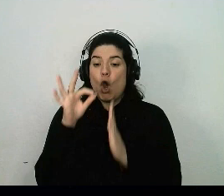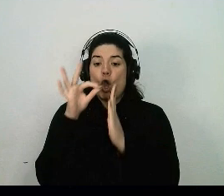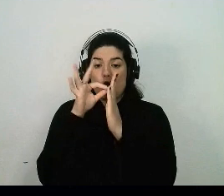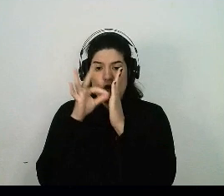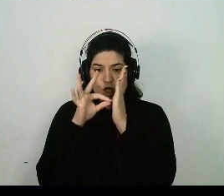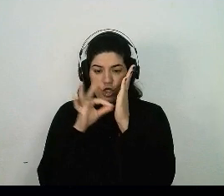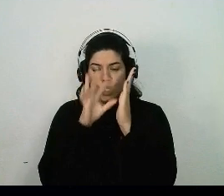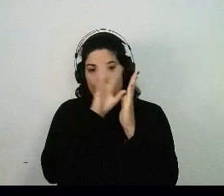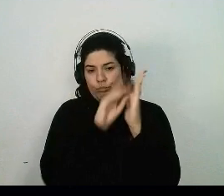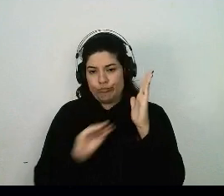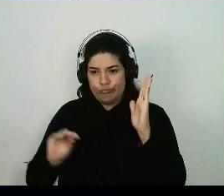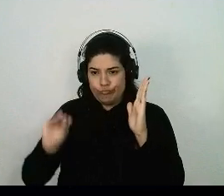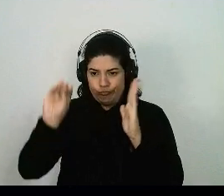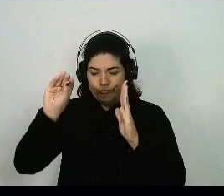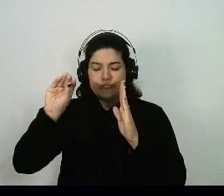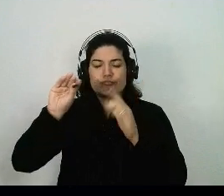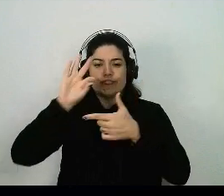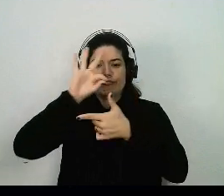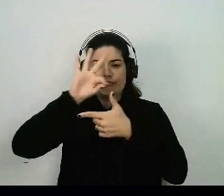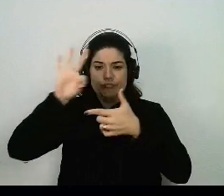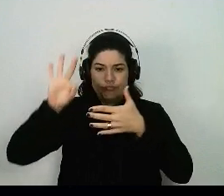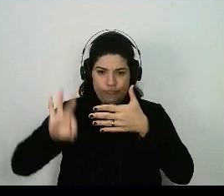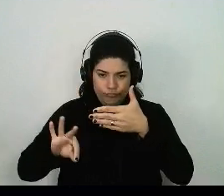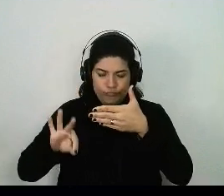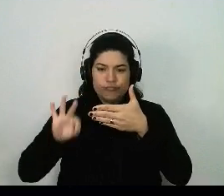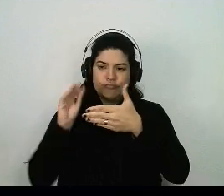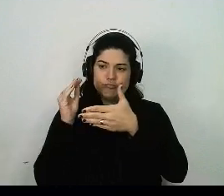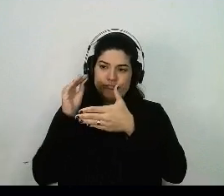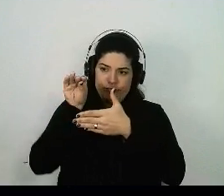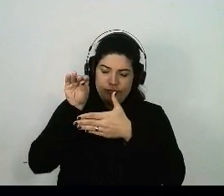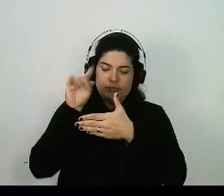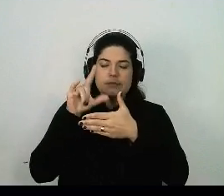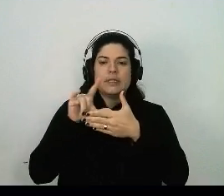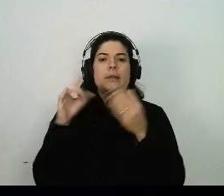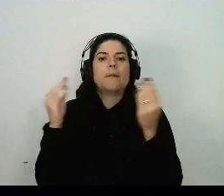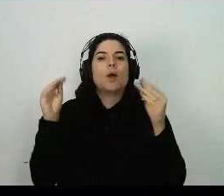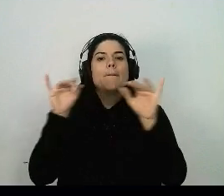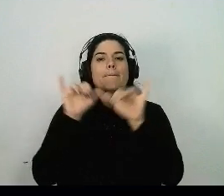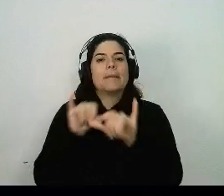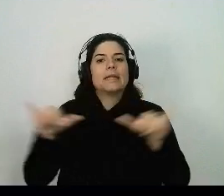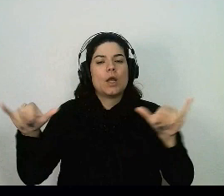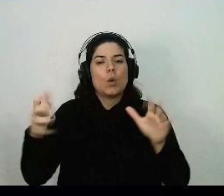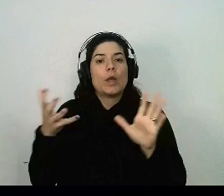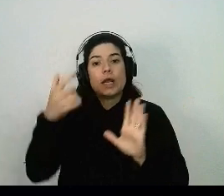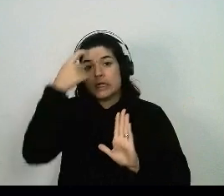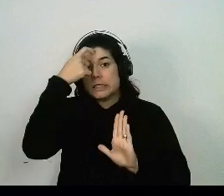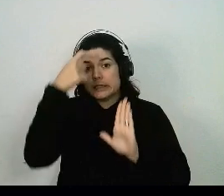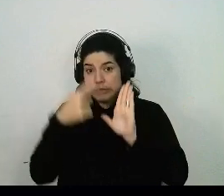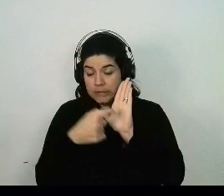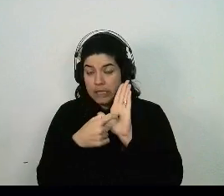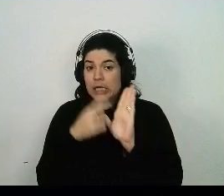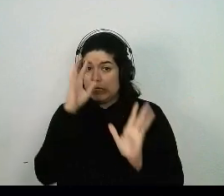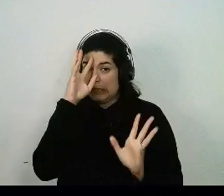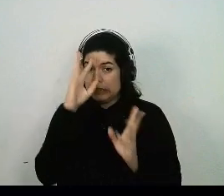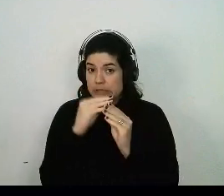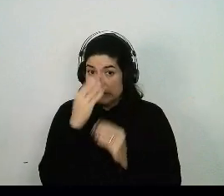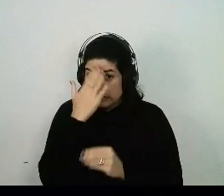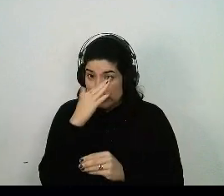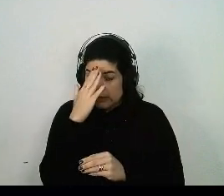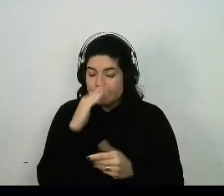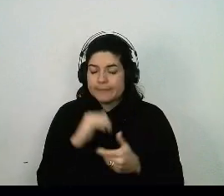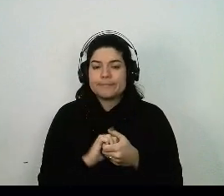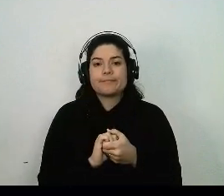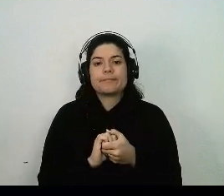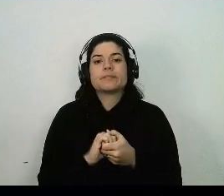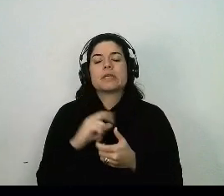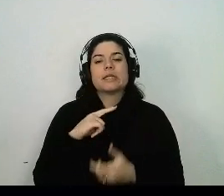front-end e adiciona uma mensagem ali que eu quero que a inteligência artificial interprete. Então, ali na geração de testes, eu estou pedindo